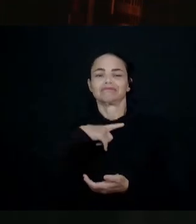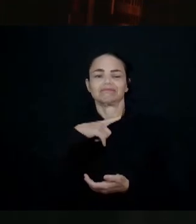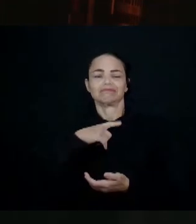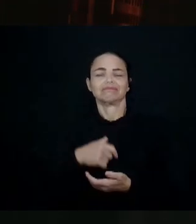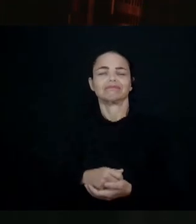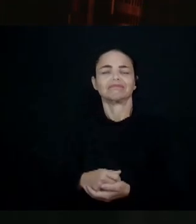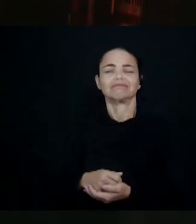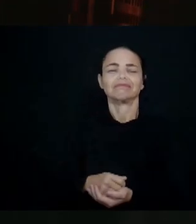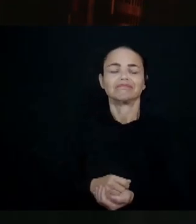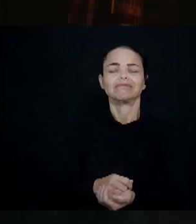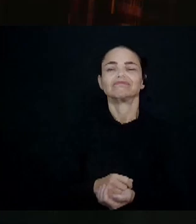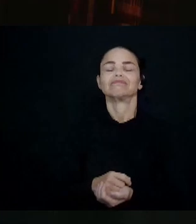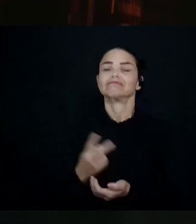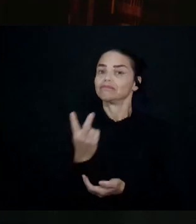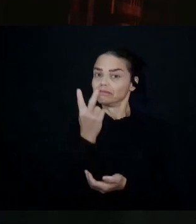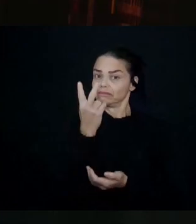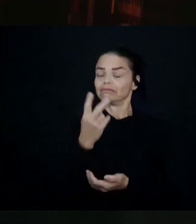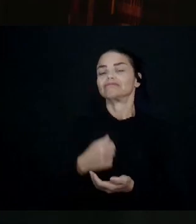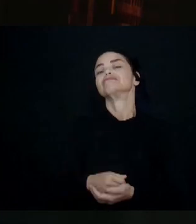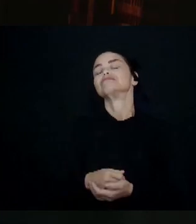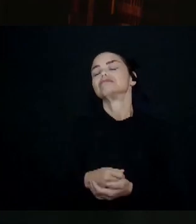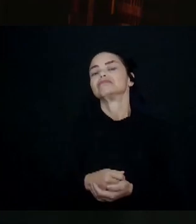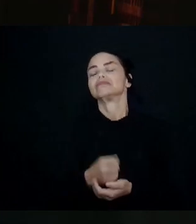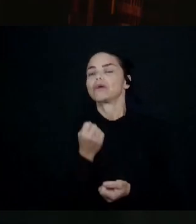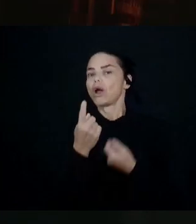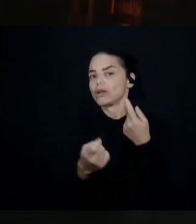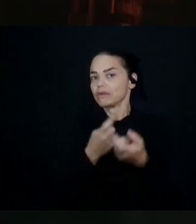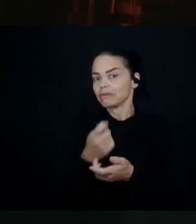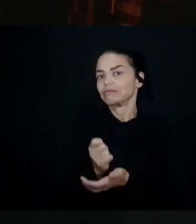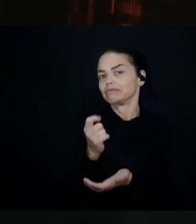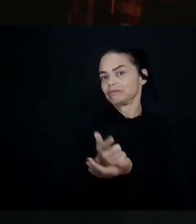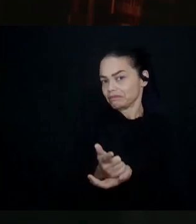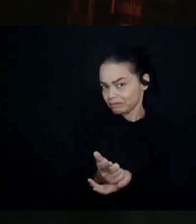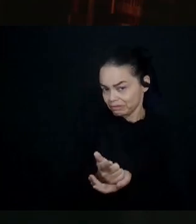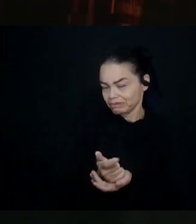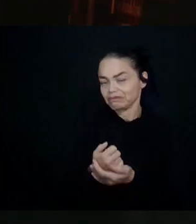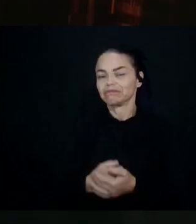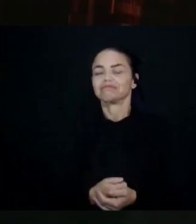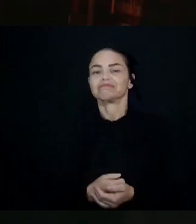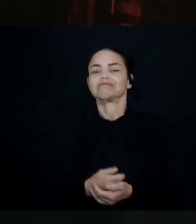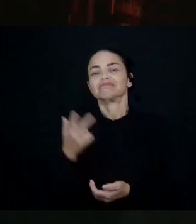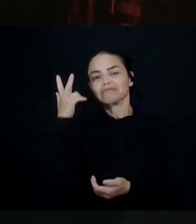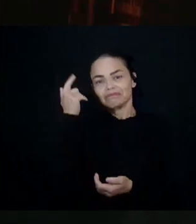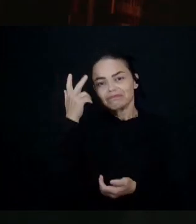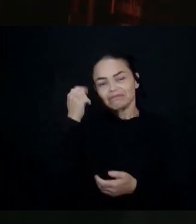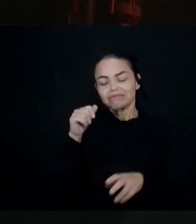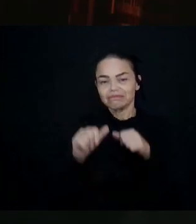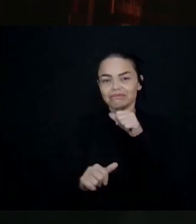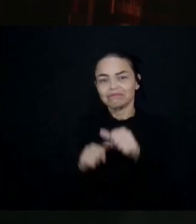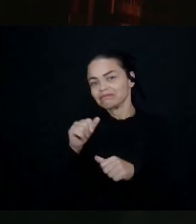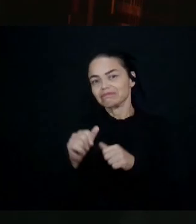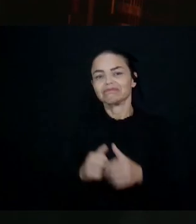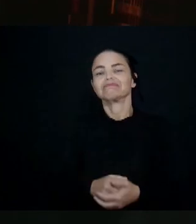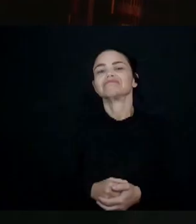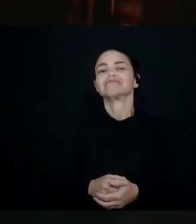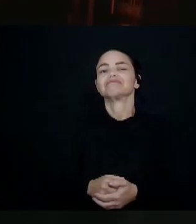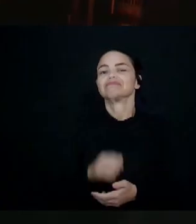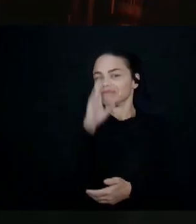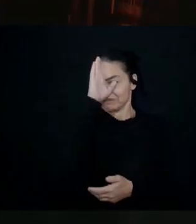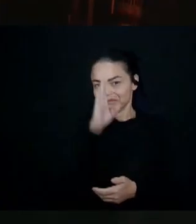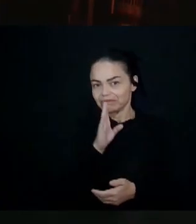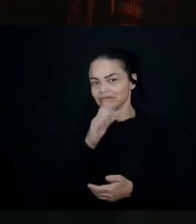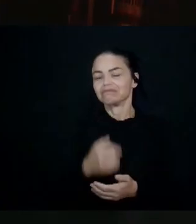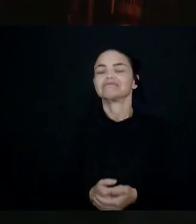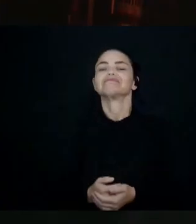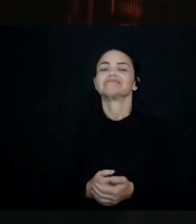um valor, né, específico a ser pago, mas o natural da troca da figurinha vai ser gratuito, então, por gentileza,